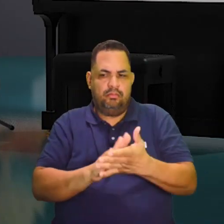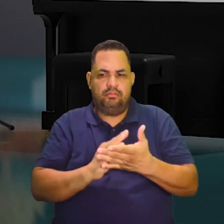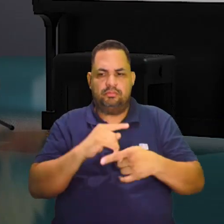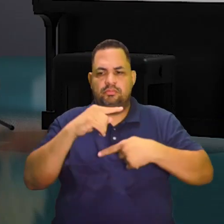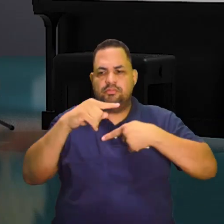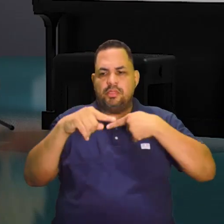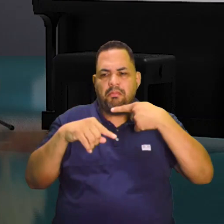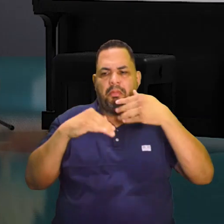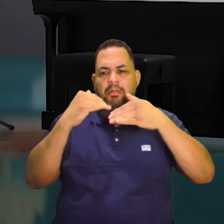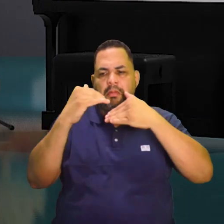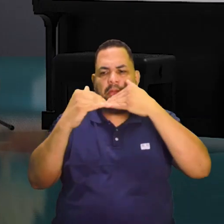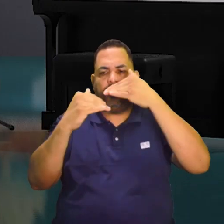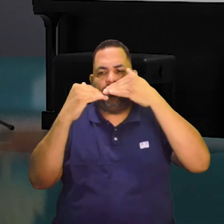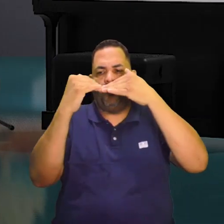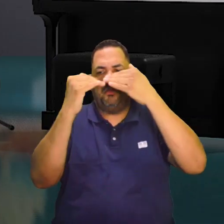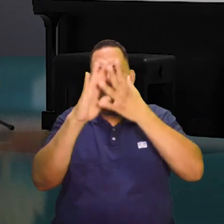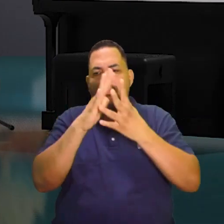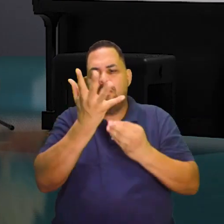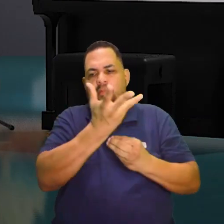aos poucos, os artistas foram